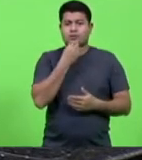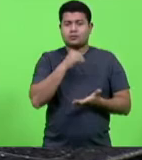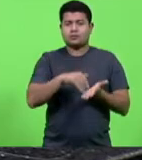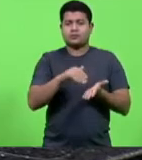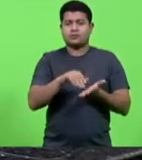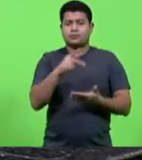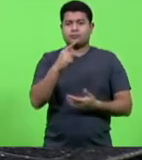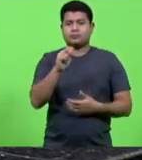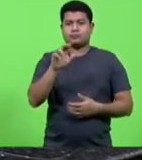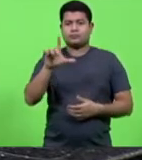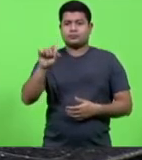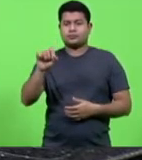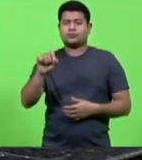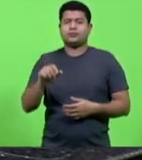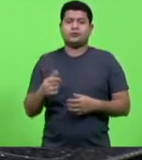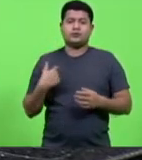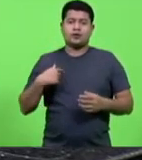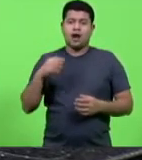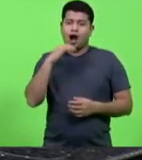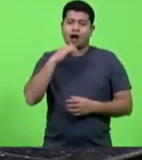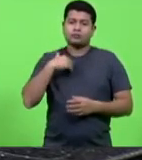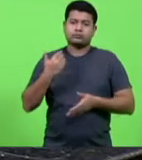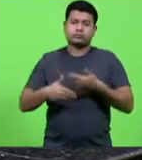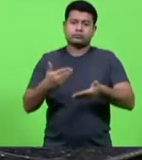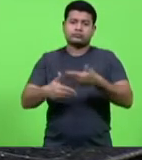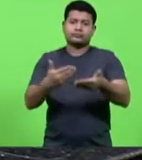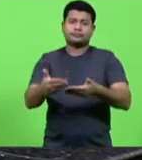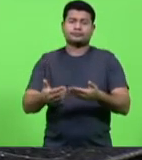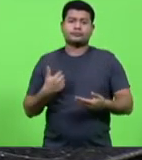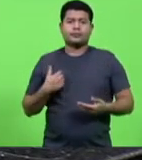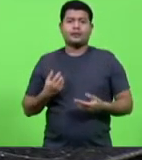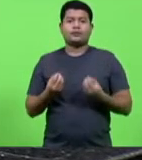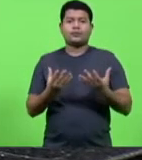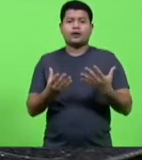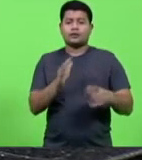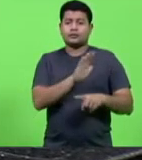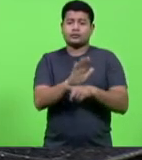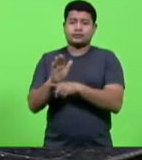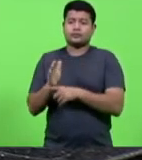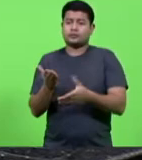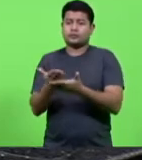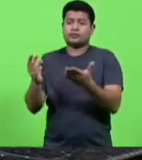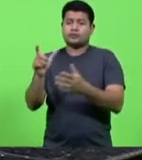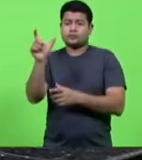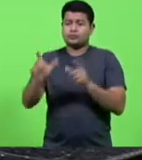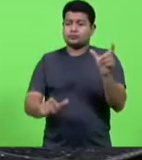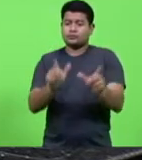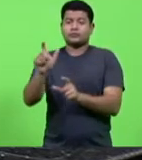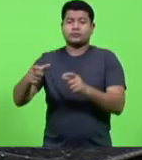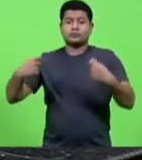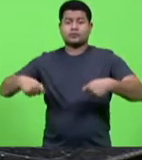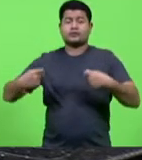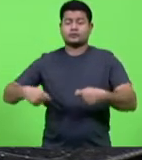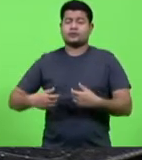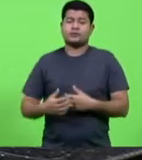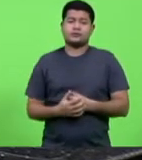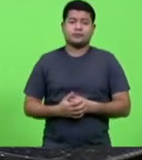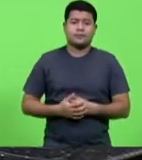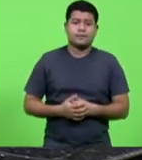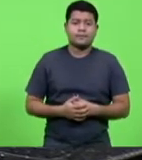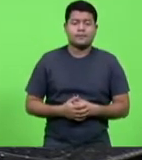possa, juntos, aportar isso ali, para aquelas pessoas que, nesse momento, precisam tanto. Obrigado, senhor